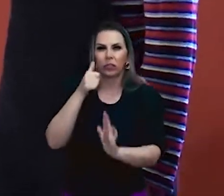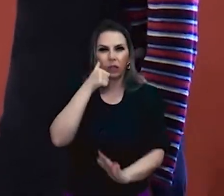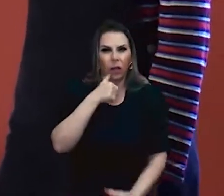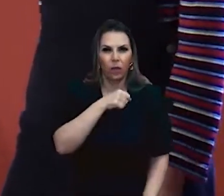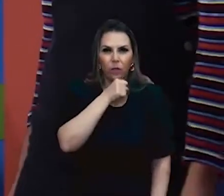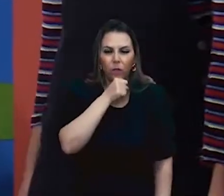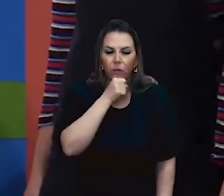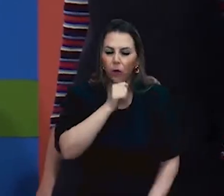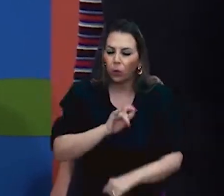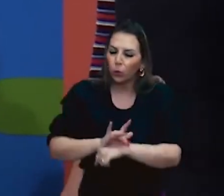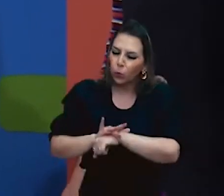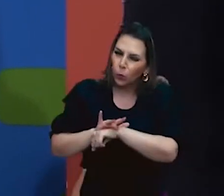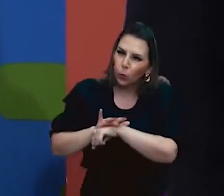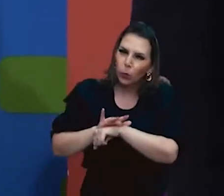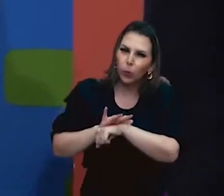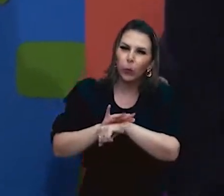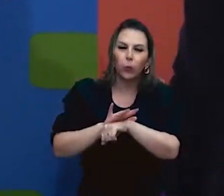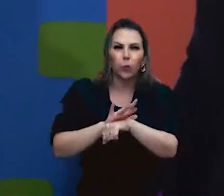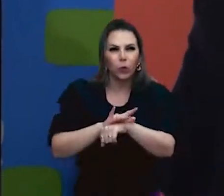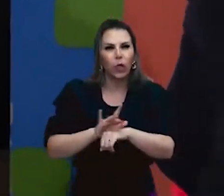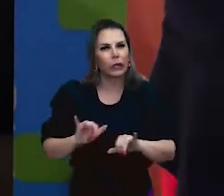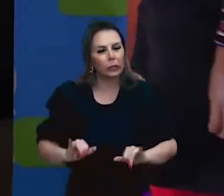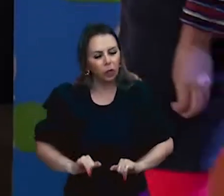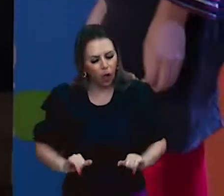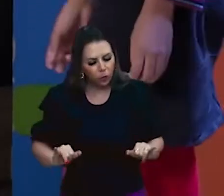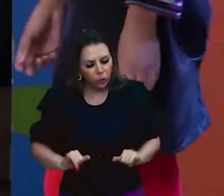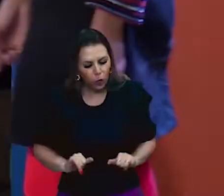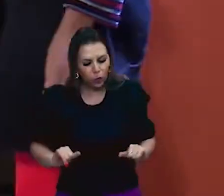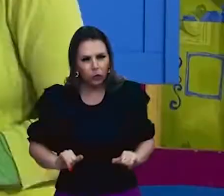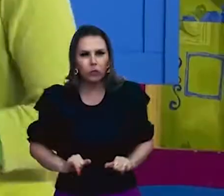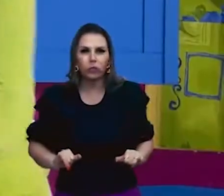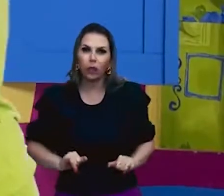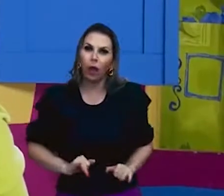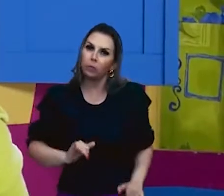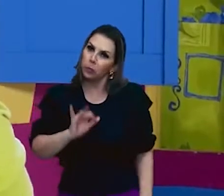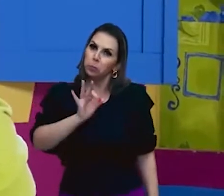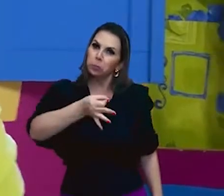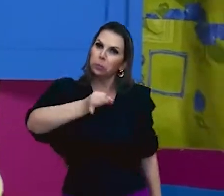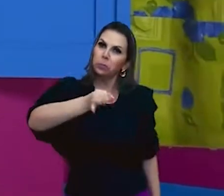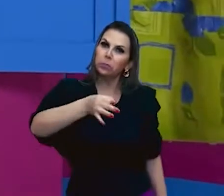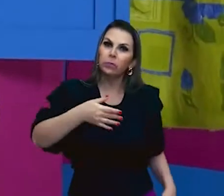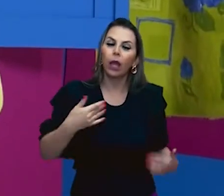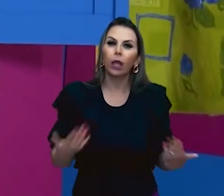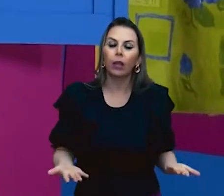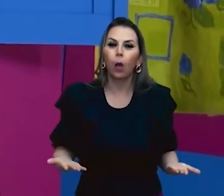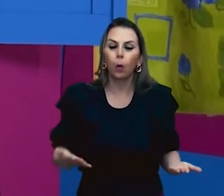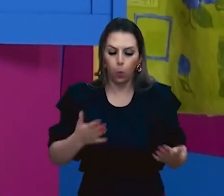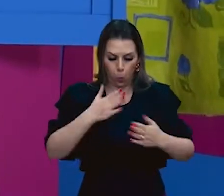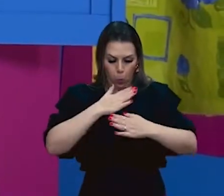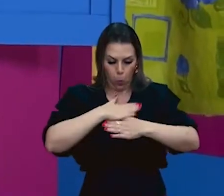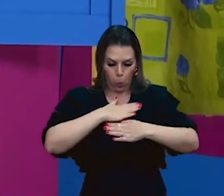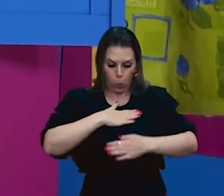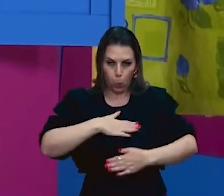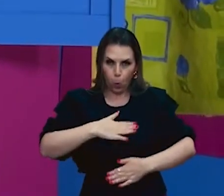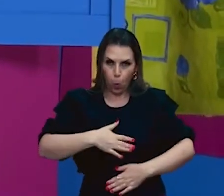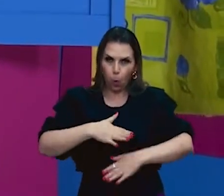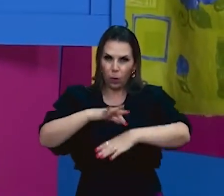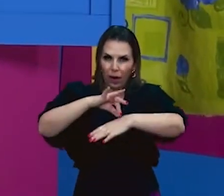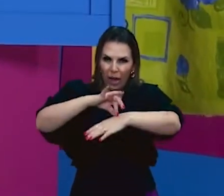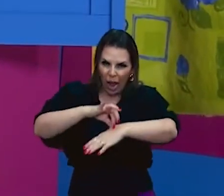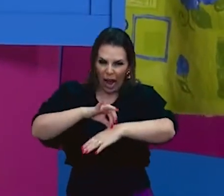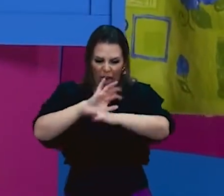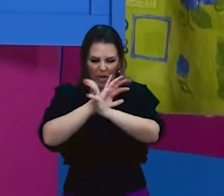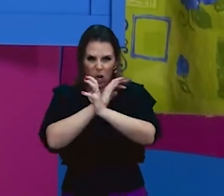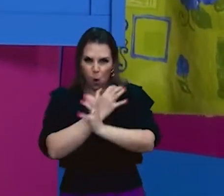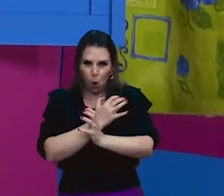doente. Bem doente mesmo. Ela devia estar sofrendo muito, né? Exatamente. Gente, o nosso corpo de carne